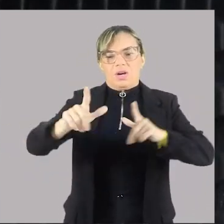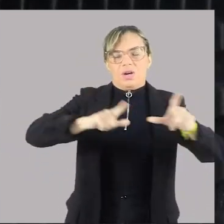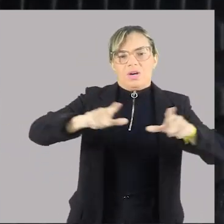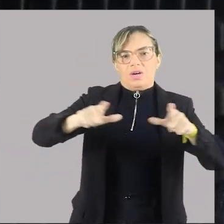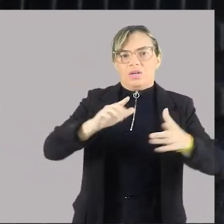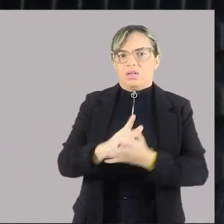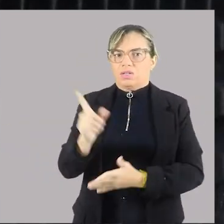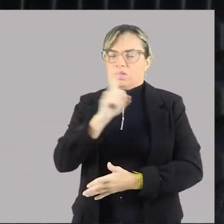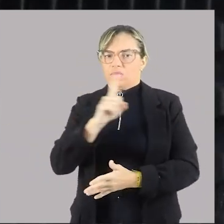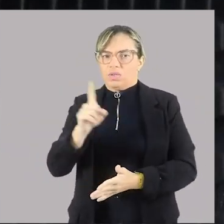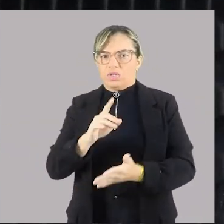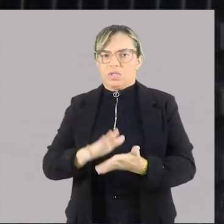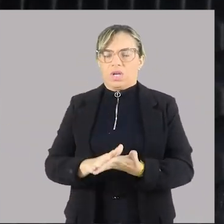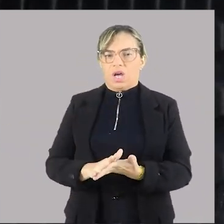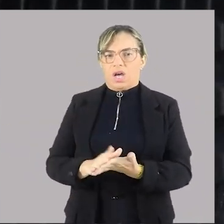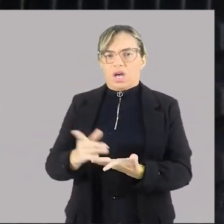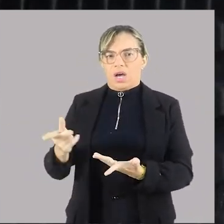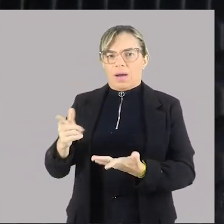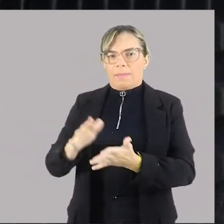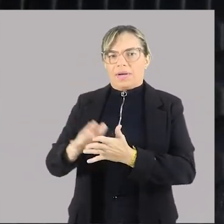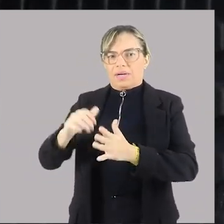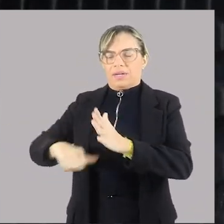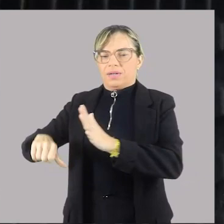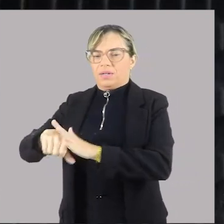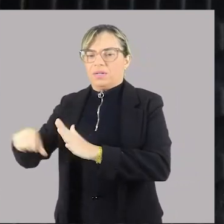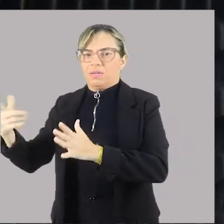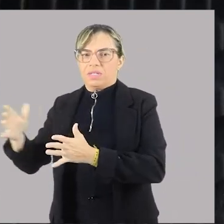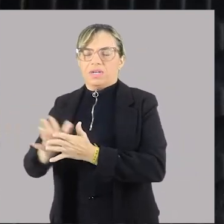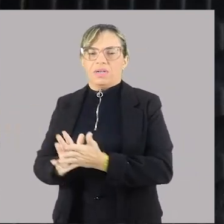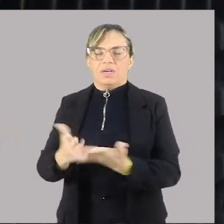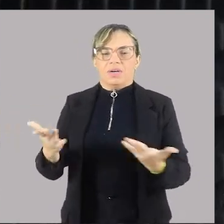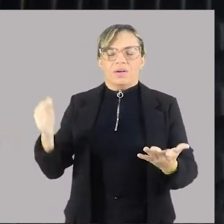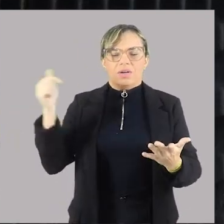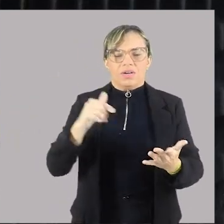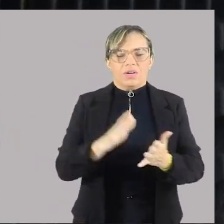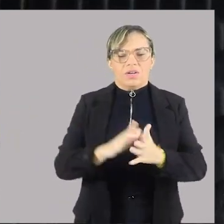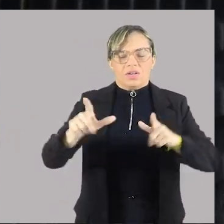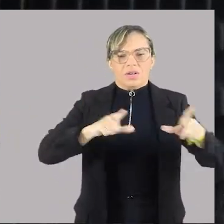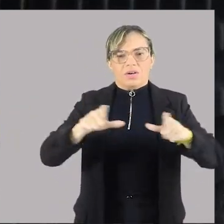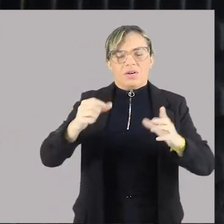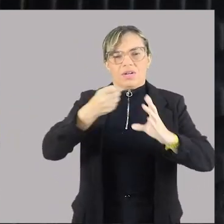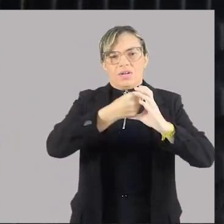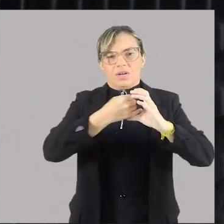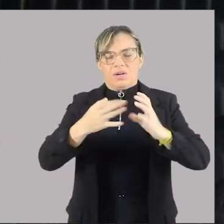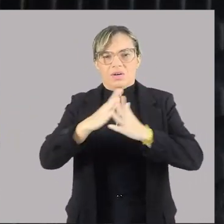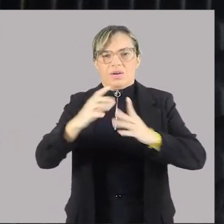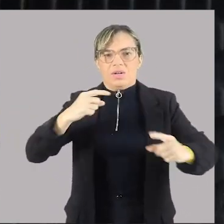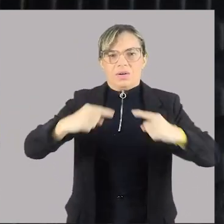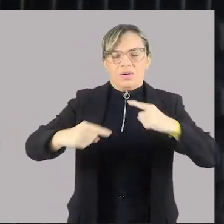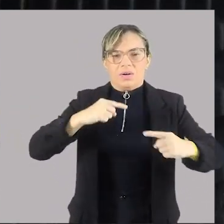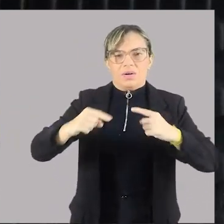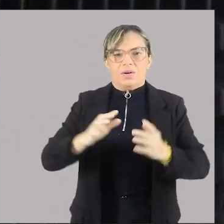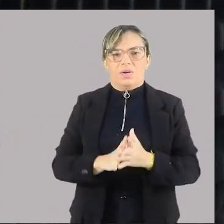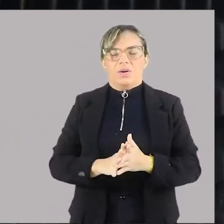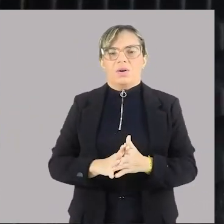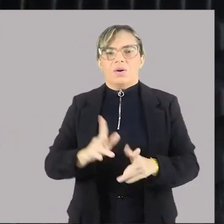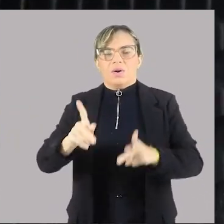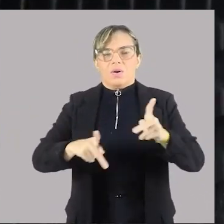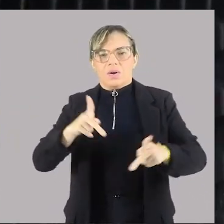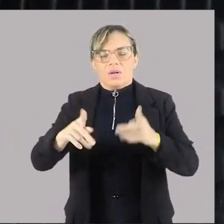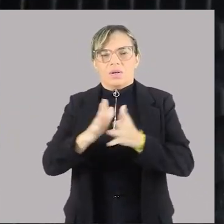a malandragem. Então, o samba que exalta o trabalhismo, que é uma característica política do populismo